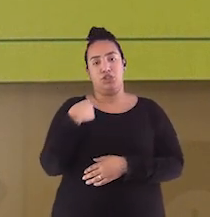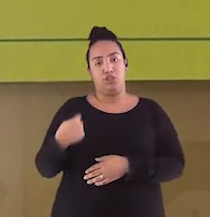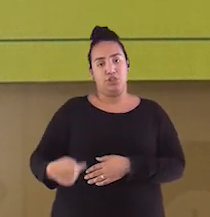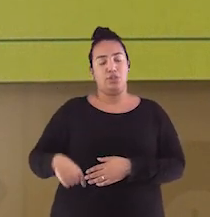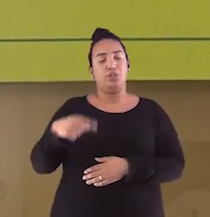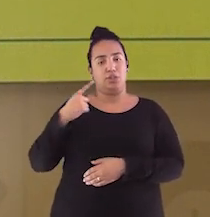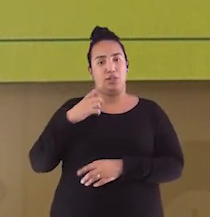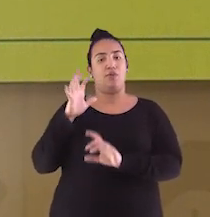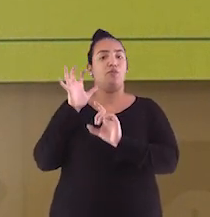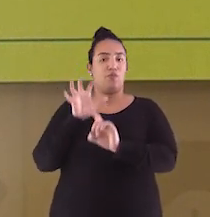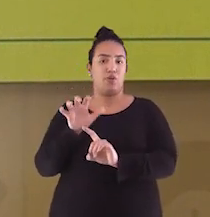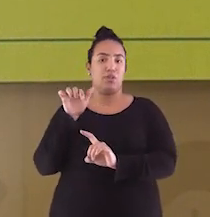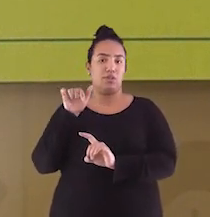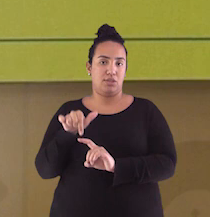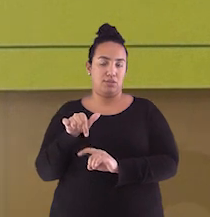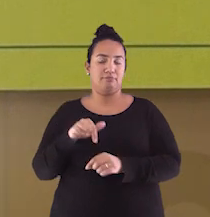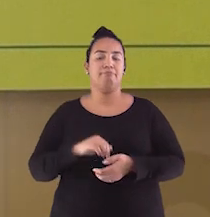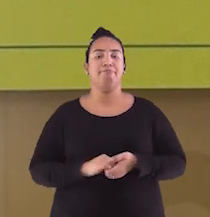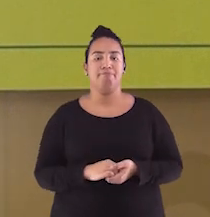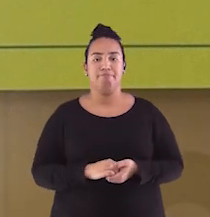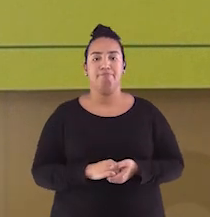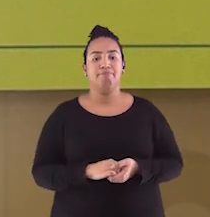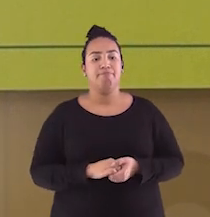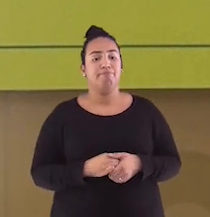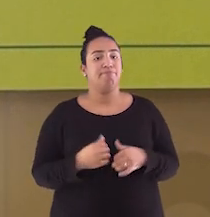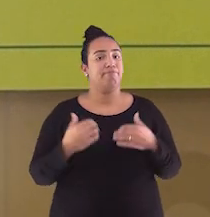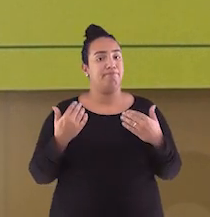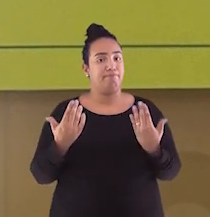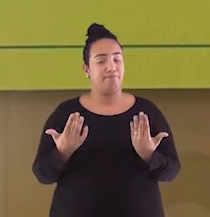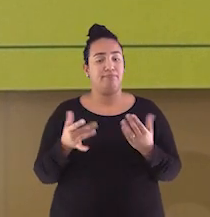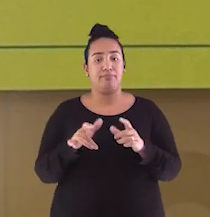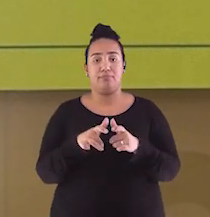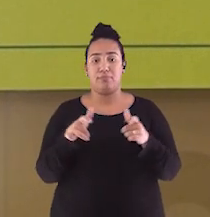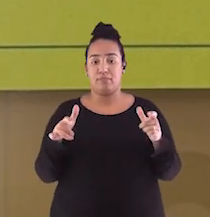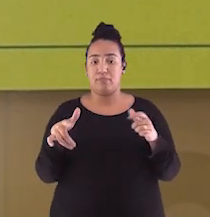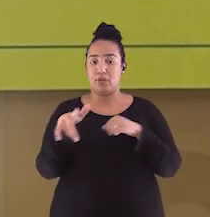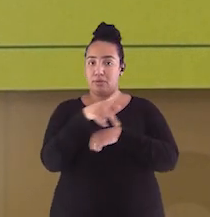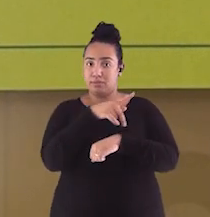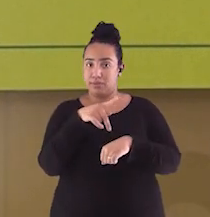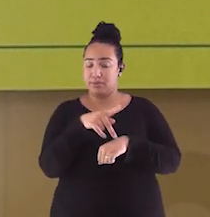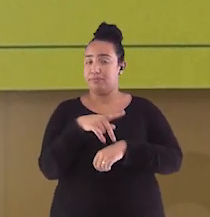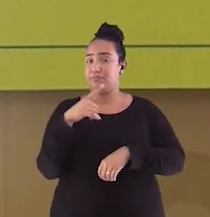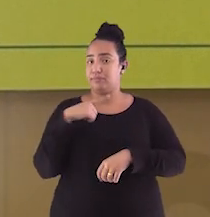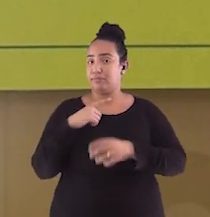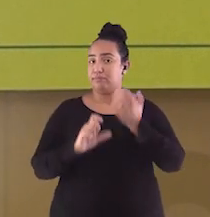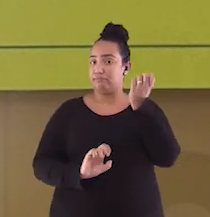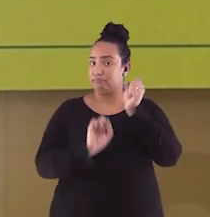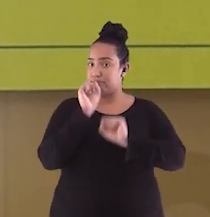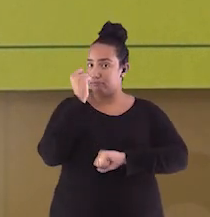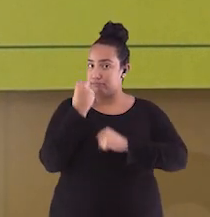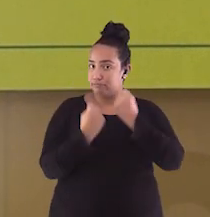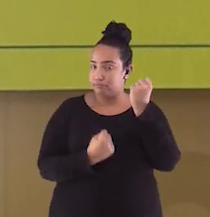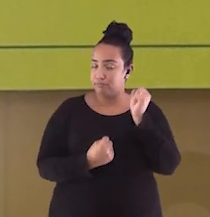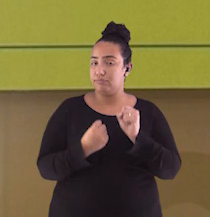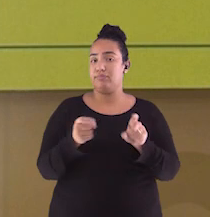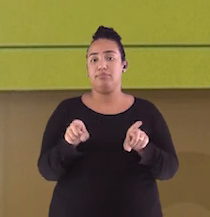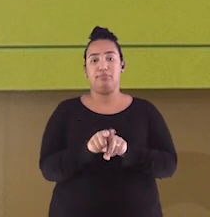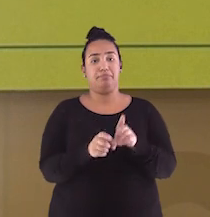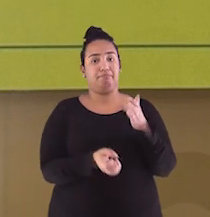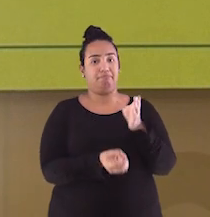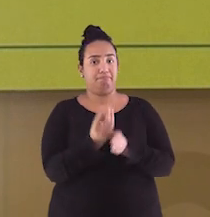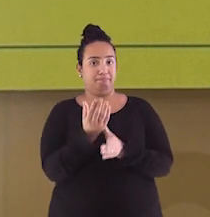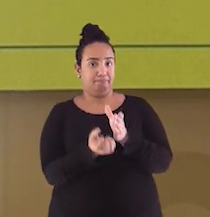influência econômica no continente. Em sua maioria, os países possuem indústrias de bens de consumo e de